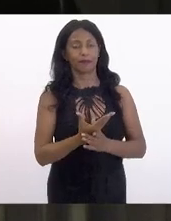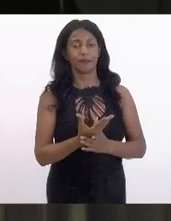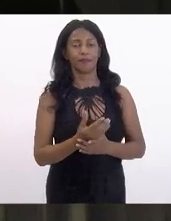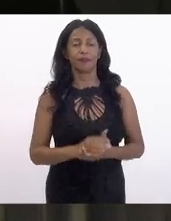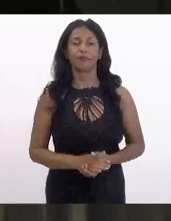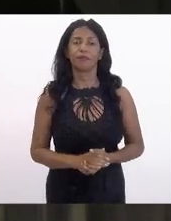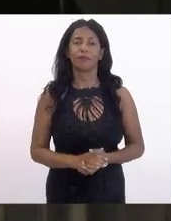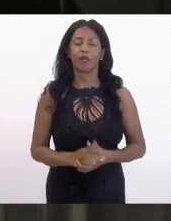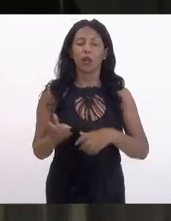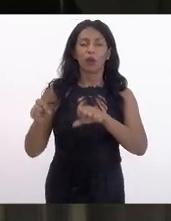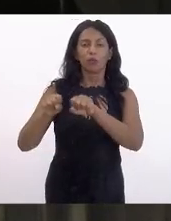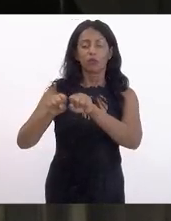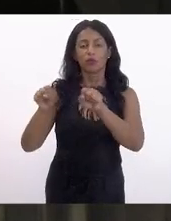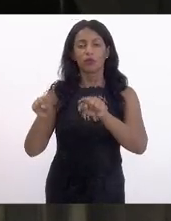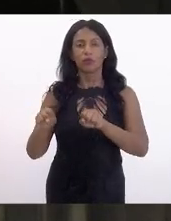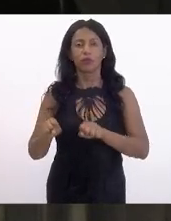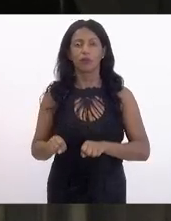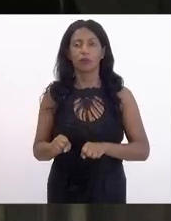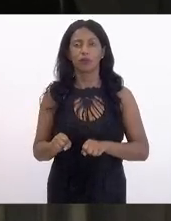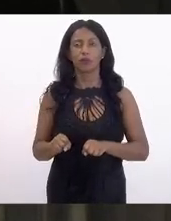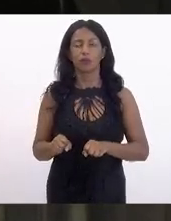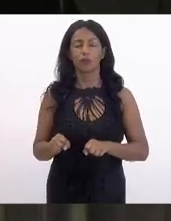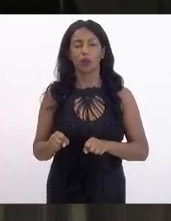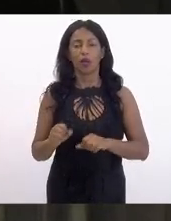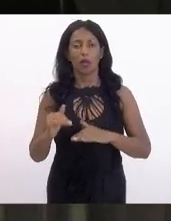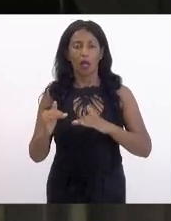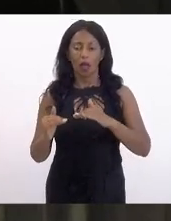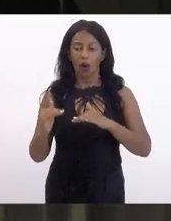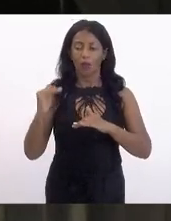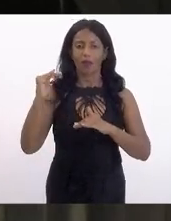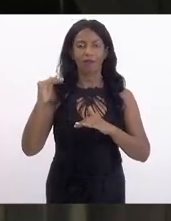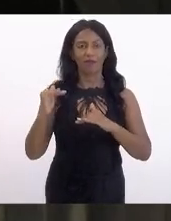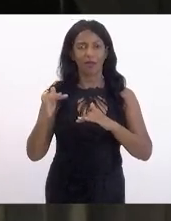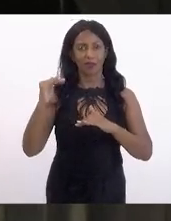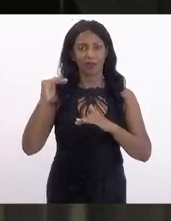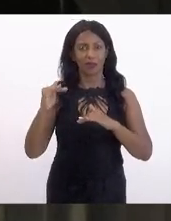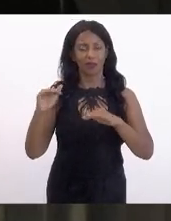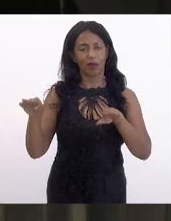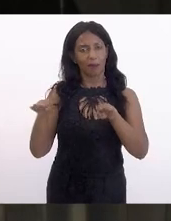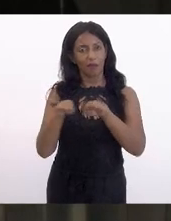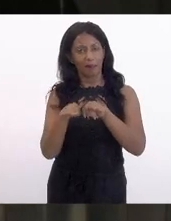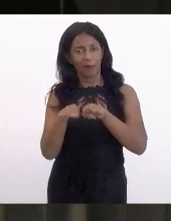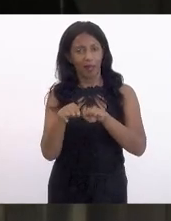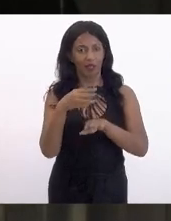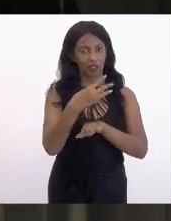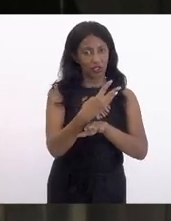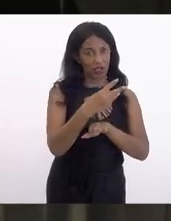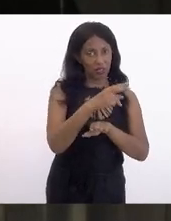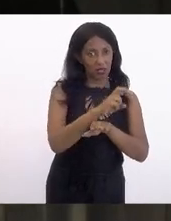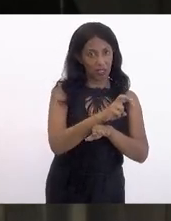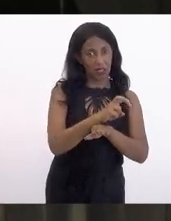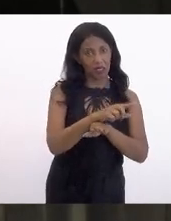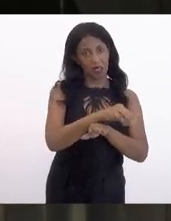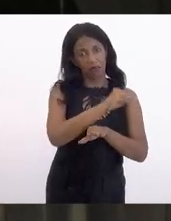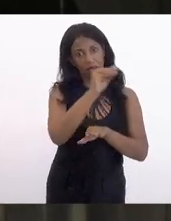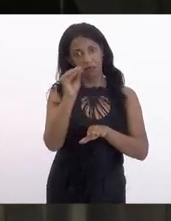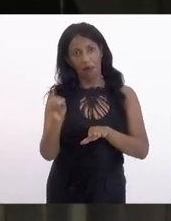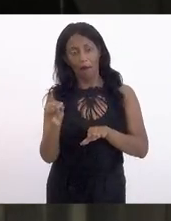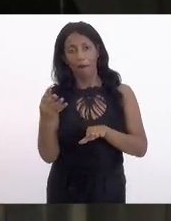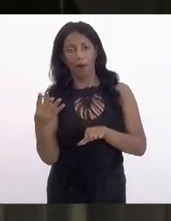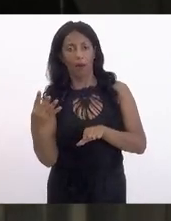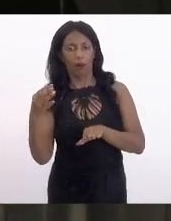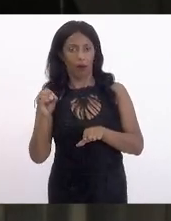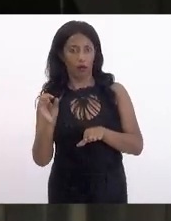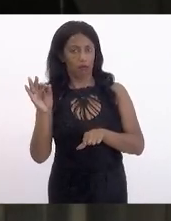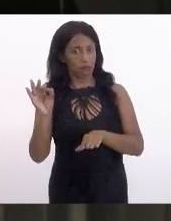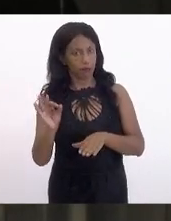o sistema aumentando a margem global de 35 para 40 por